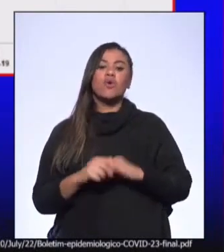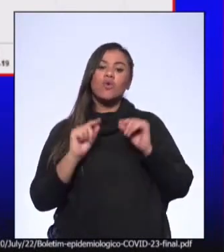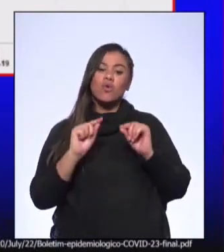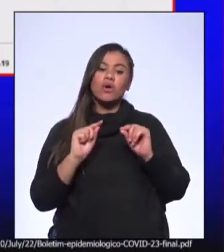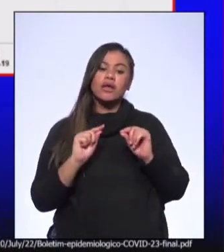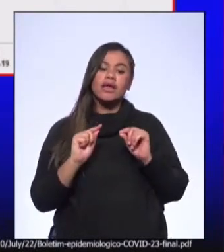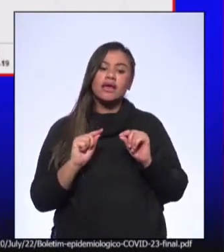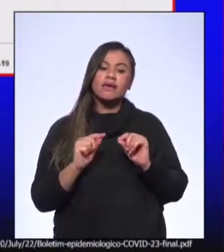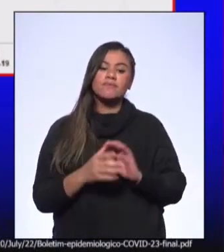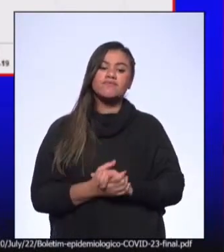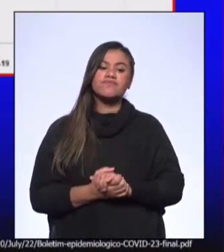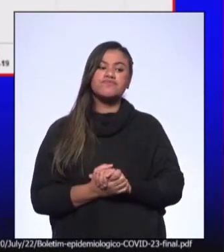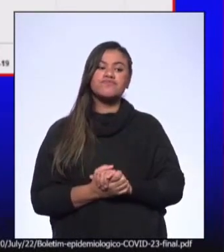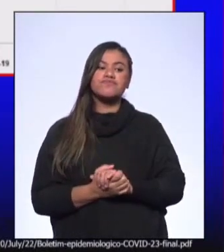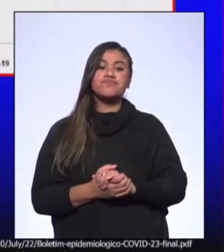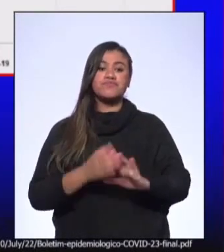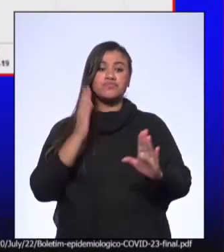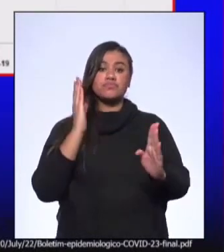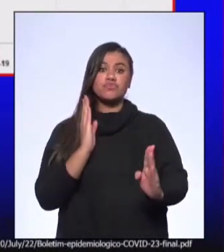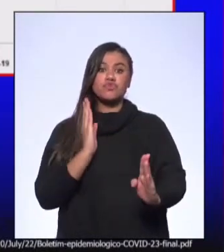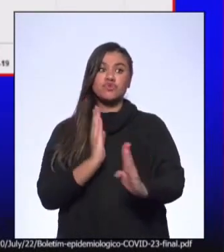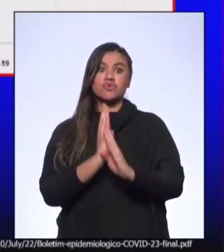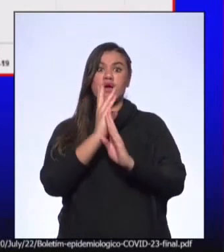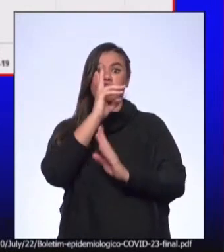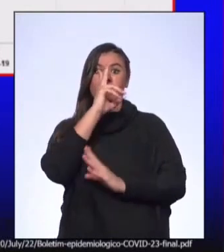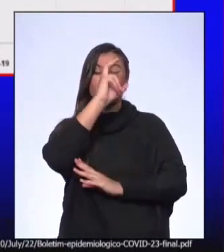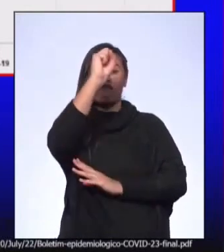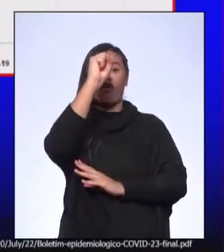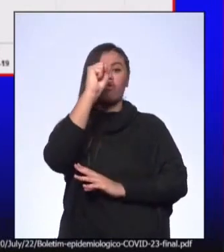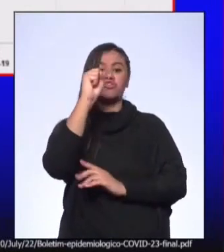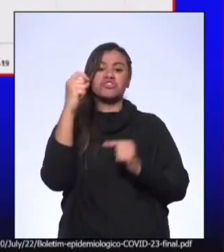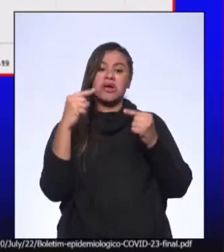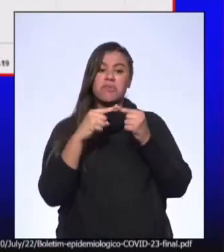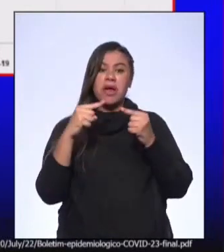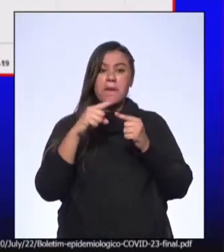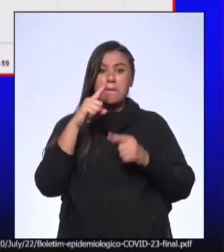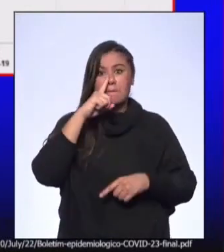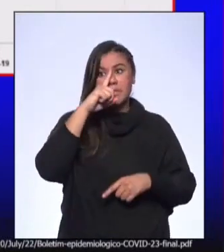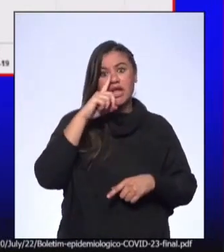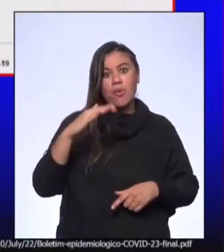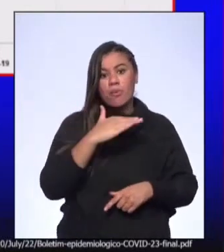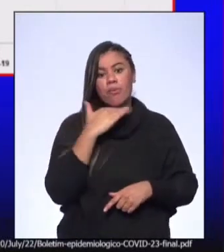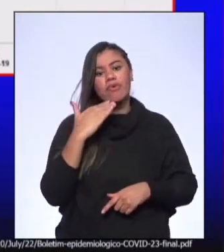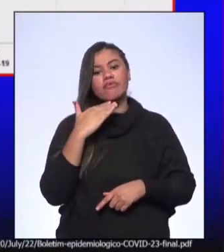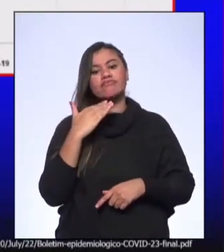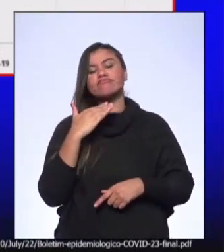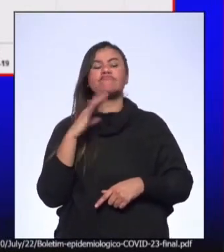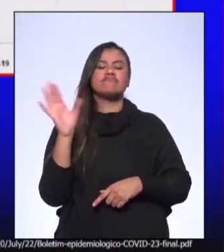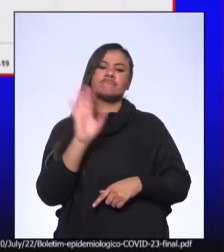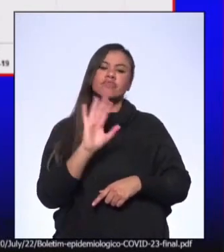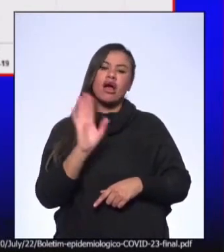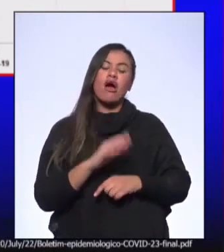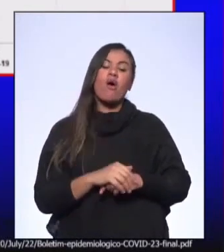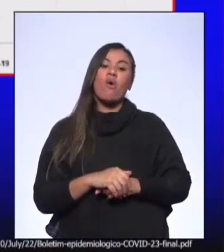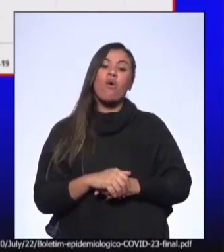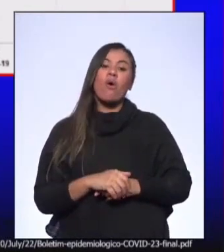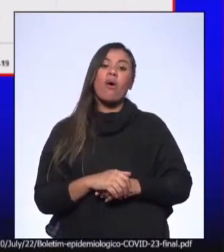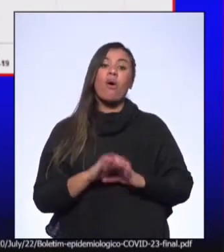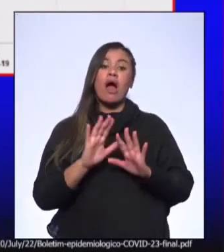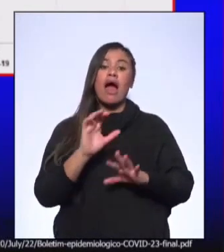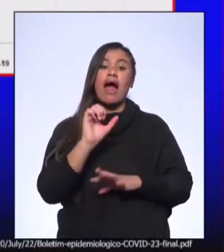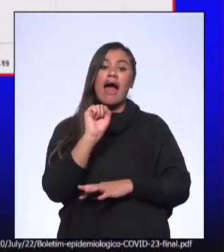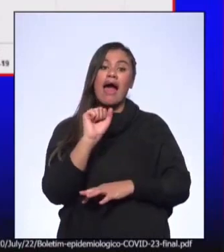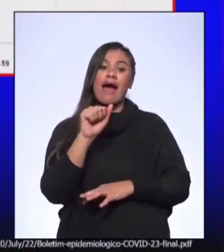per se ainda não foi identificada como um fator de risco para a Covid-19, apenas a asma grave,